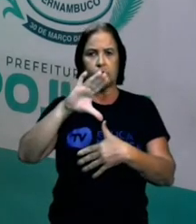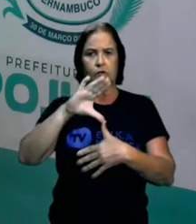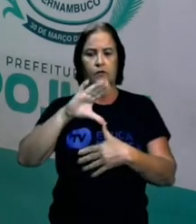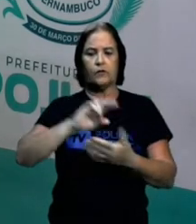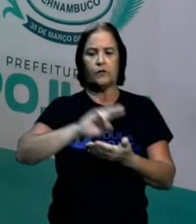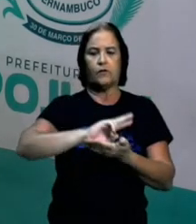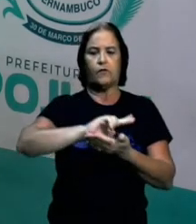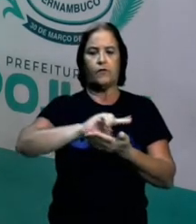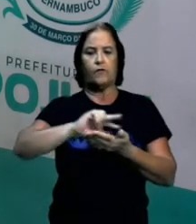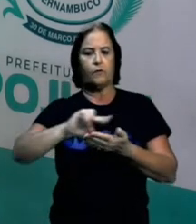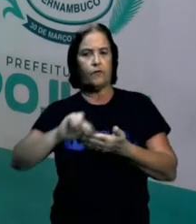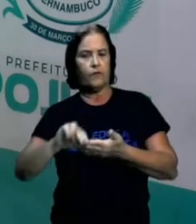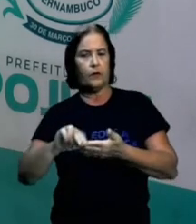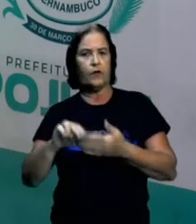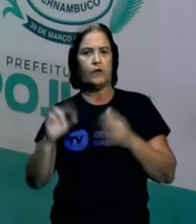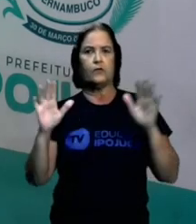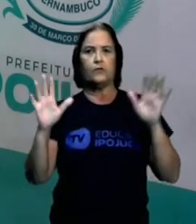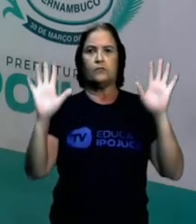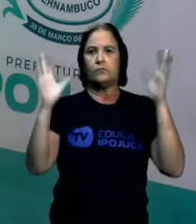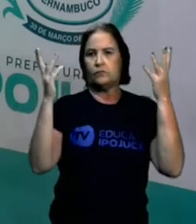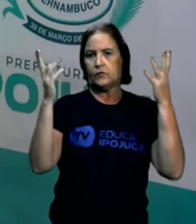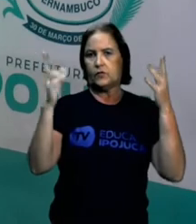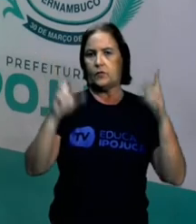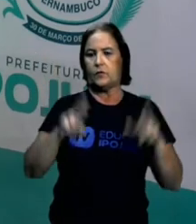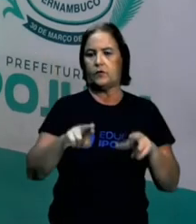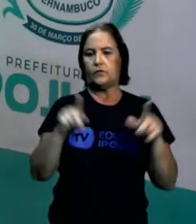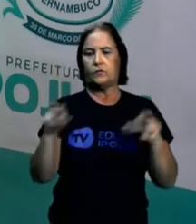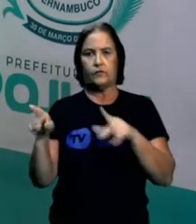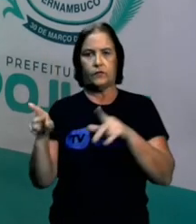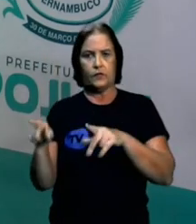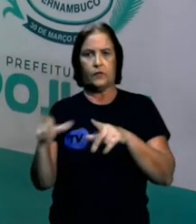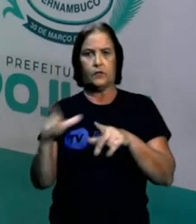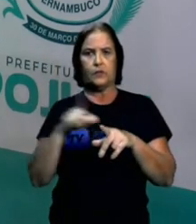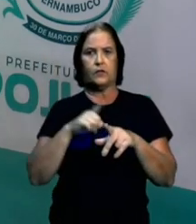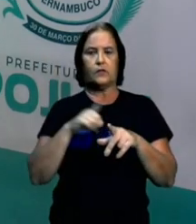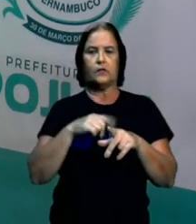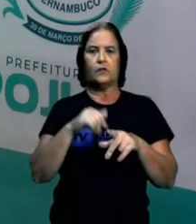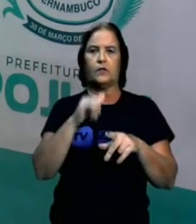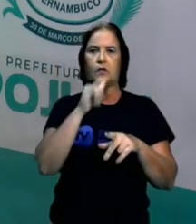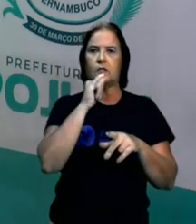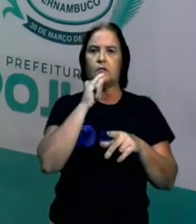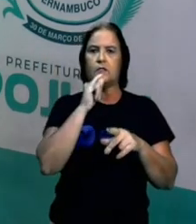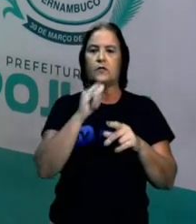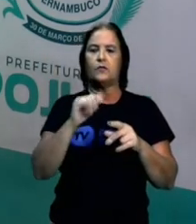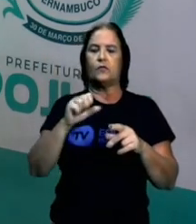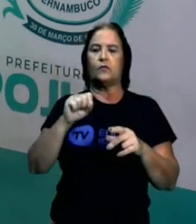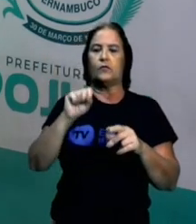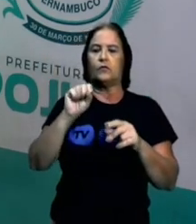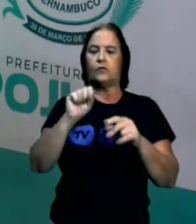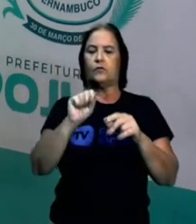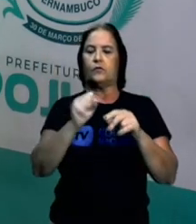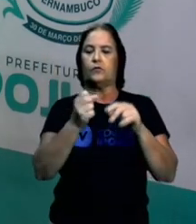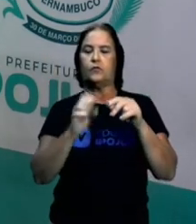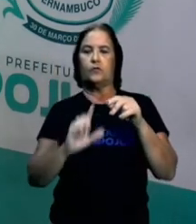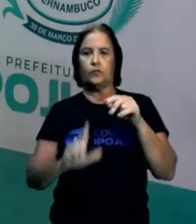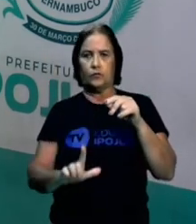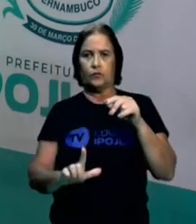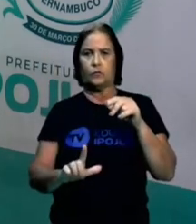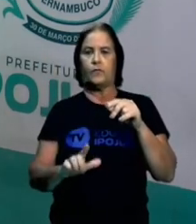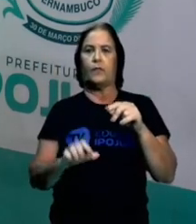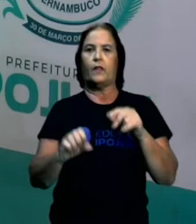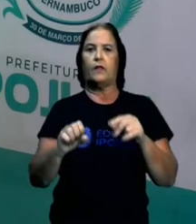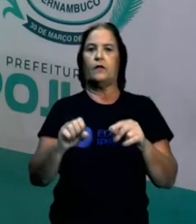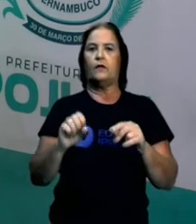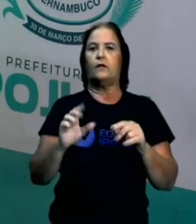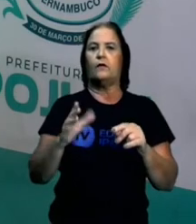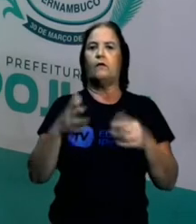variados tipos de climas diferentes. A gente tem, por exemplo, na região da América do Sul, o clima equatorial,